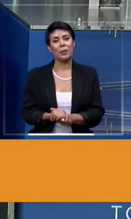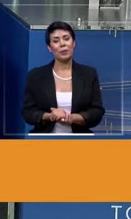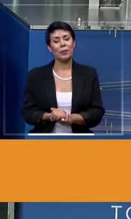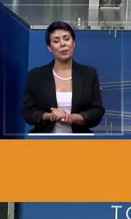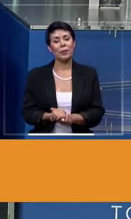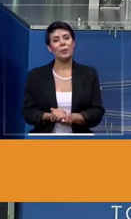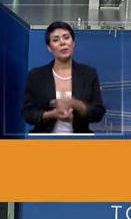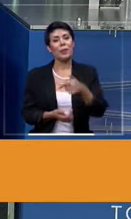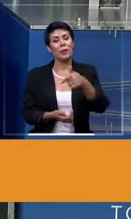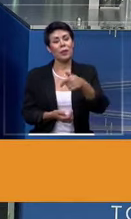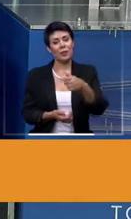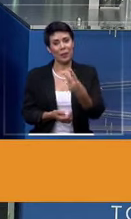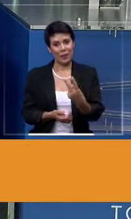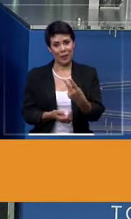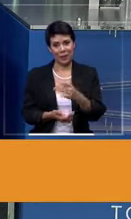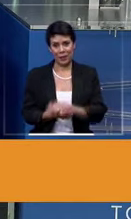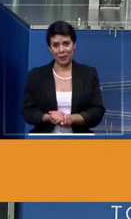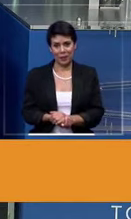Amarela 72.